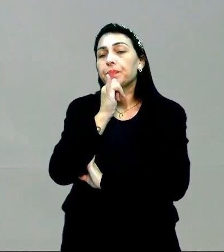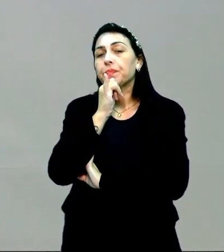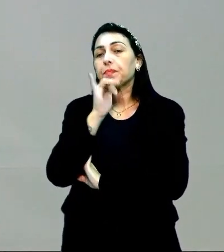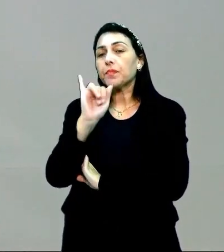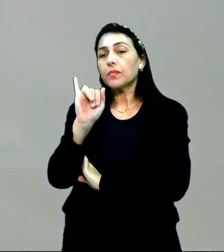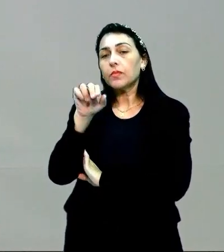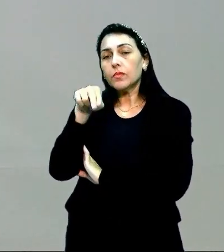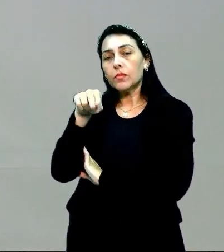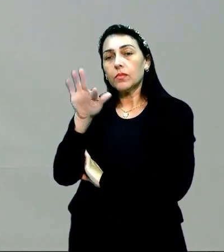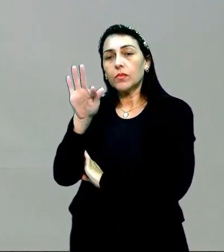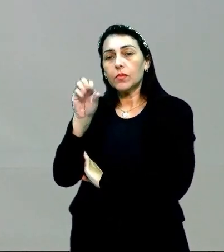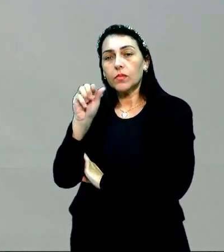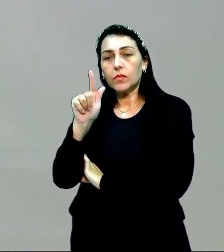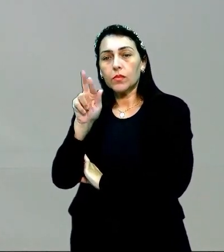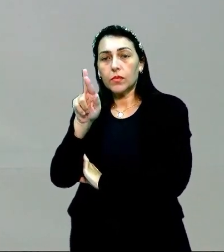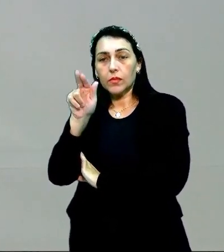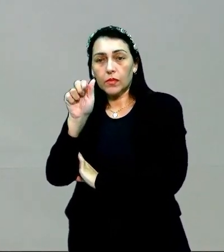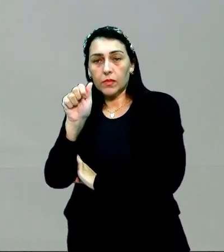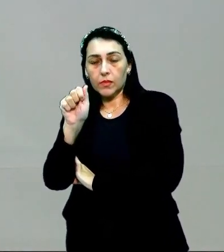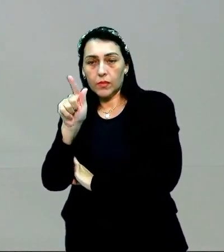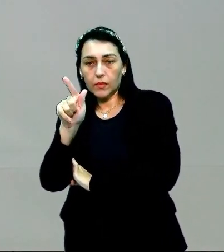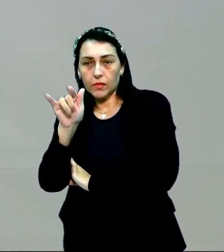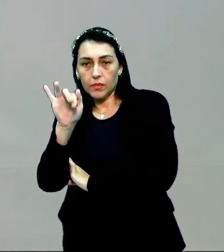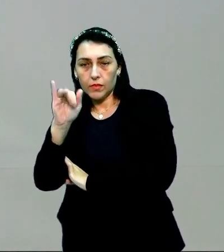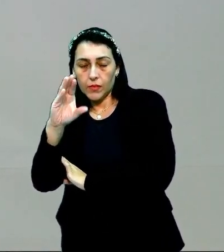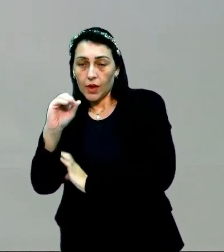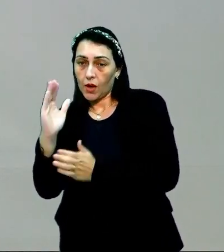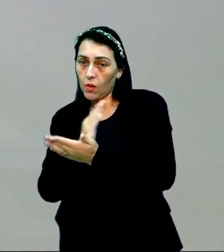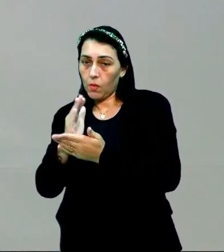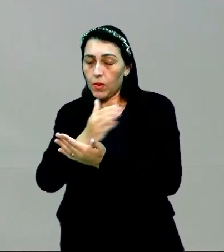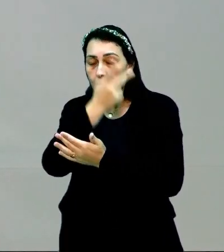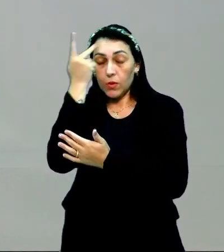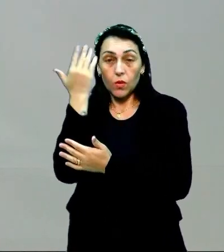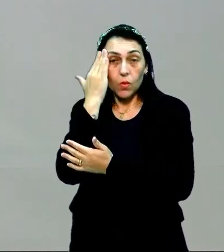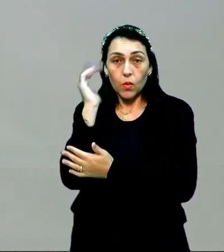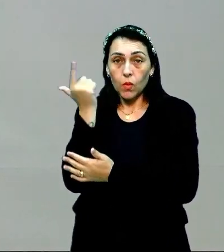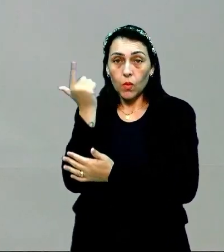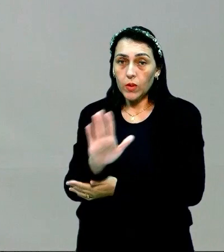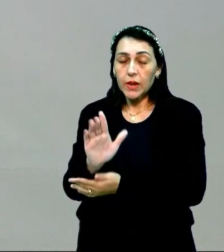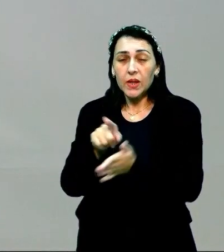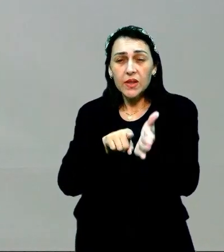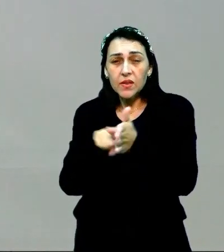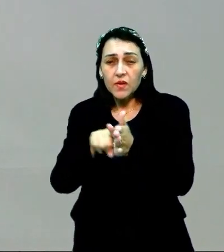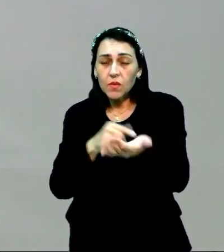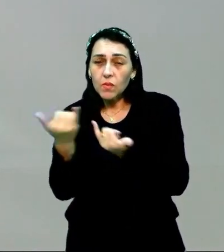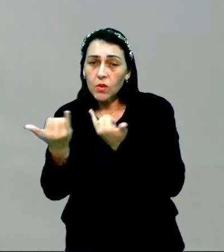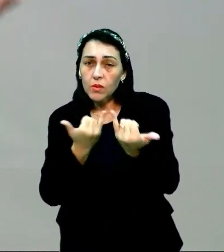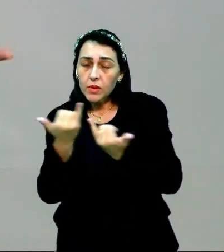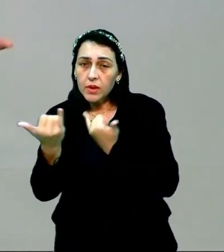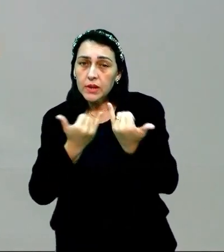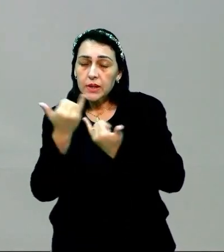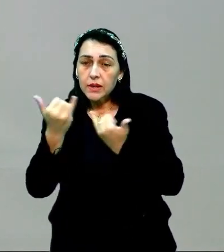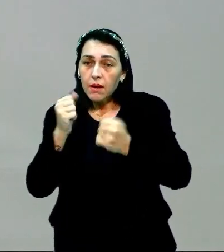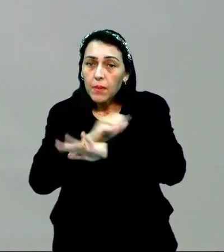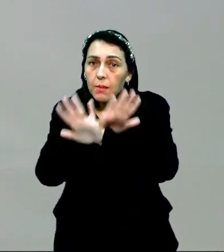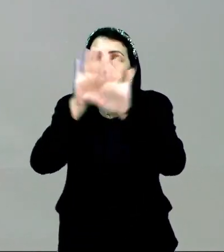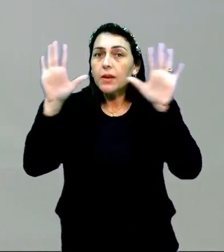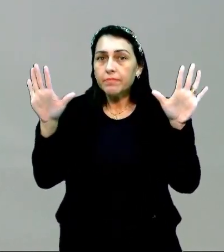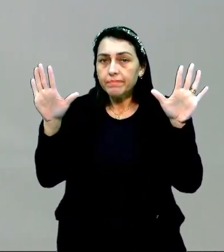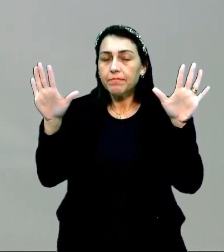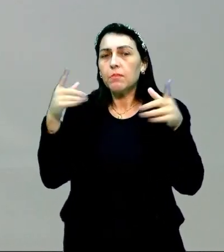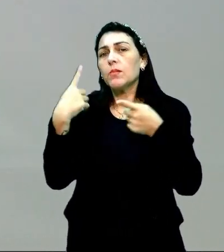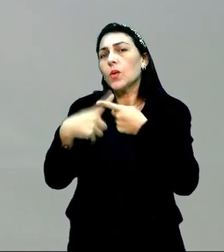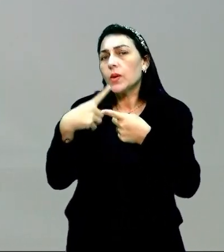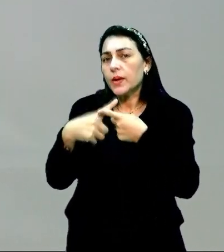o infográfico, para algumas pessoas, talvez não conseguissem compreender os dados que estão nele de uma forma, assim,